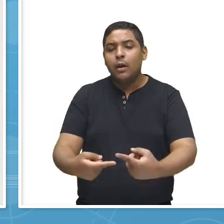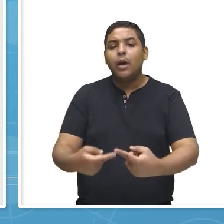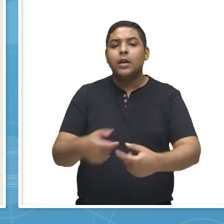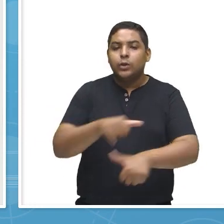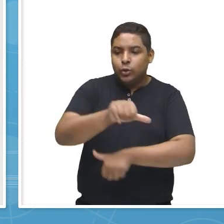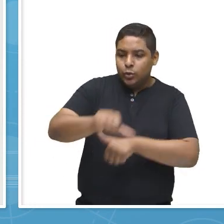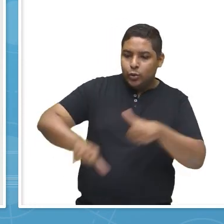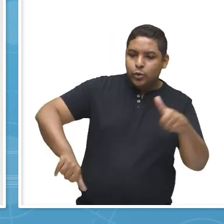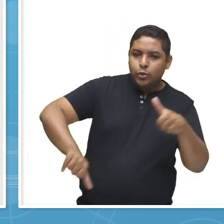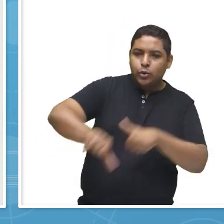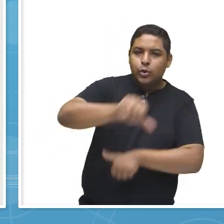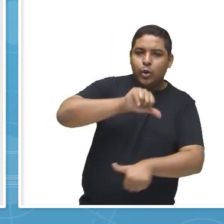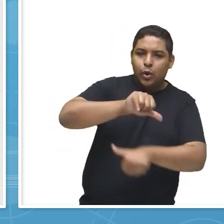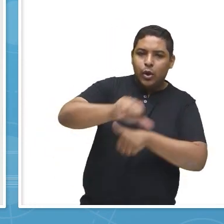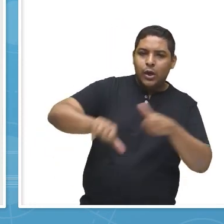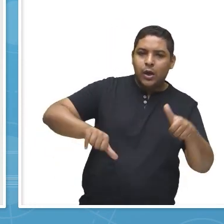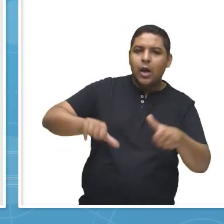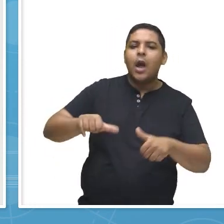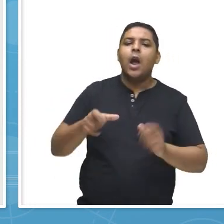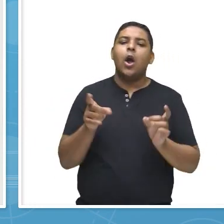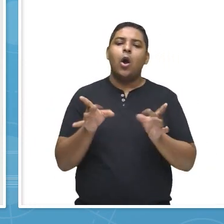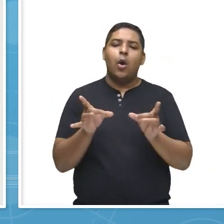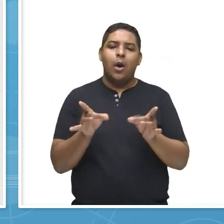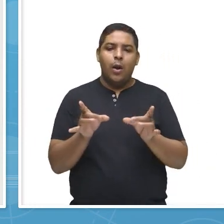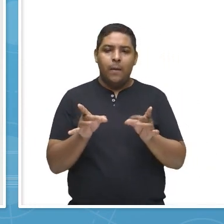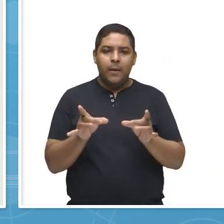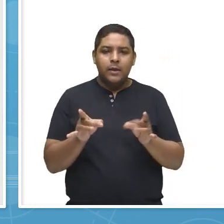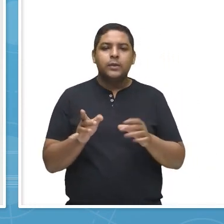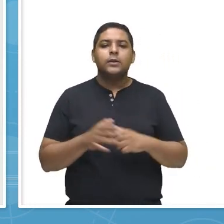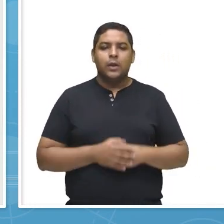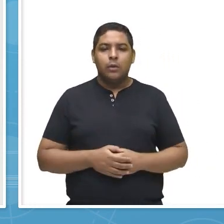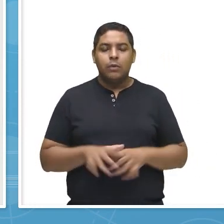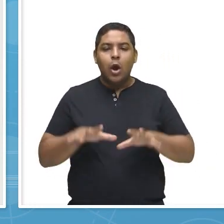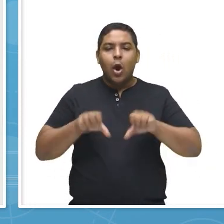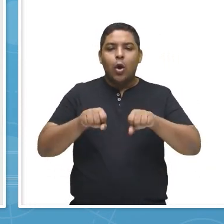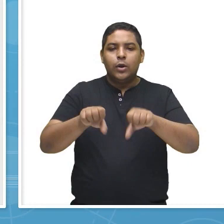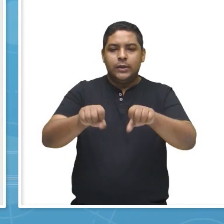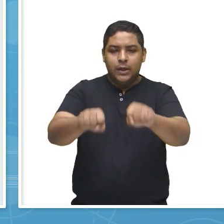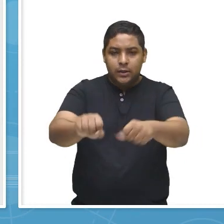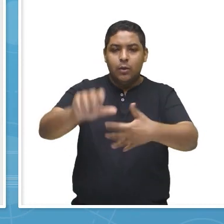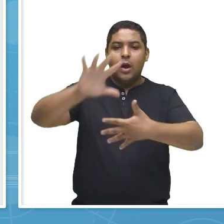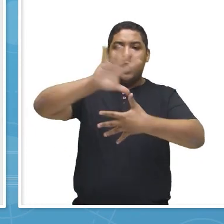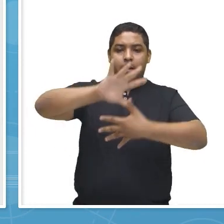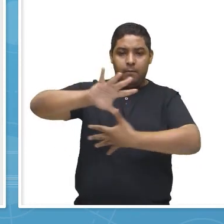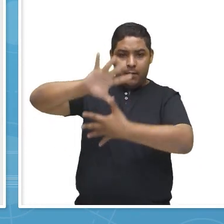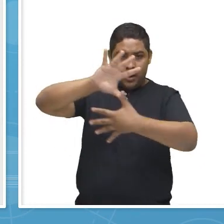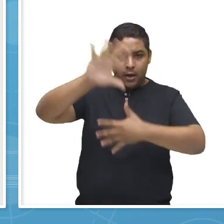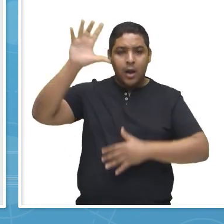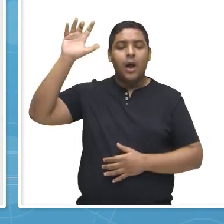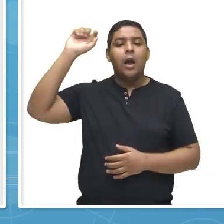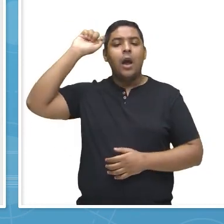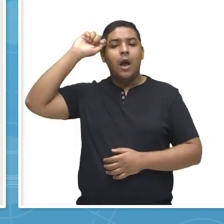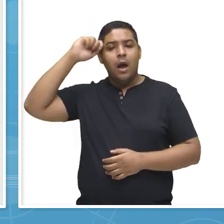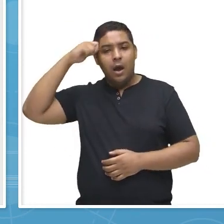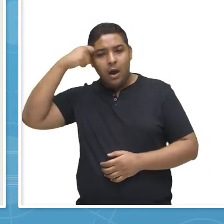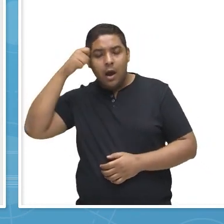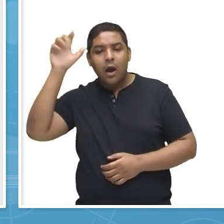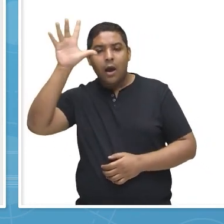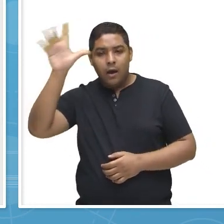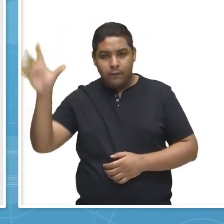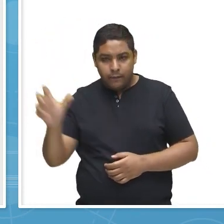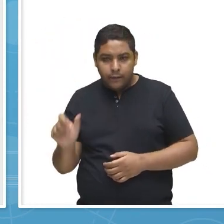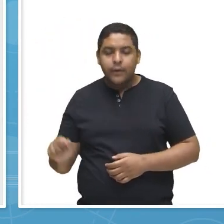trocas comerciais no período da colonização da América, da África e da Ásia. Gente,